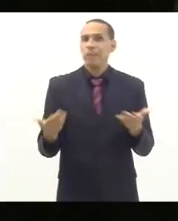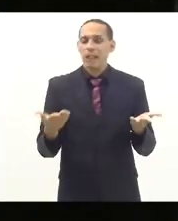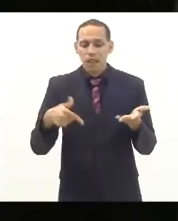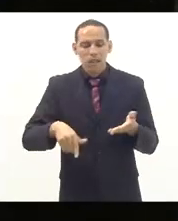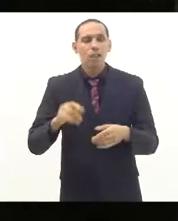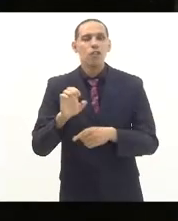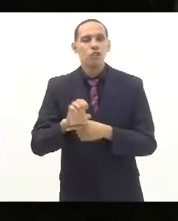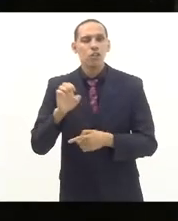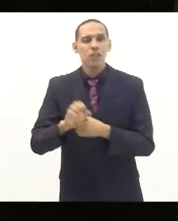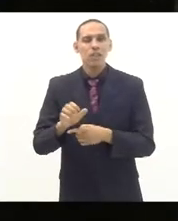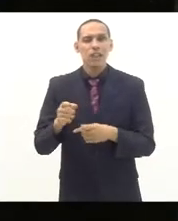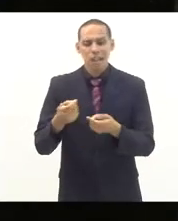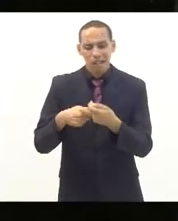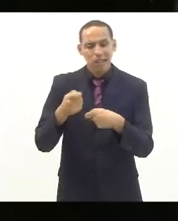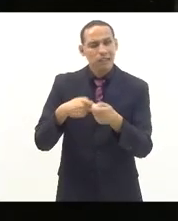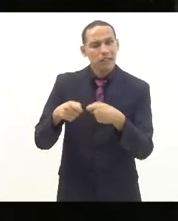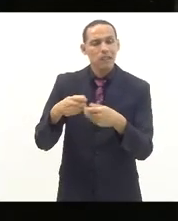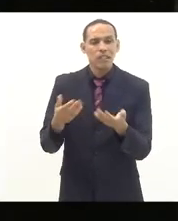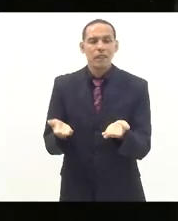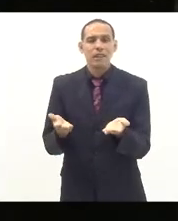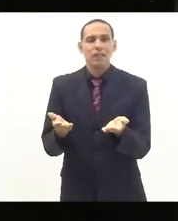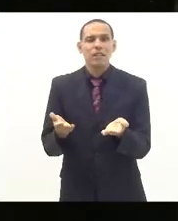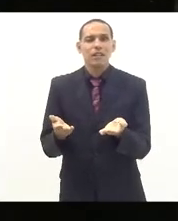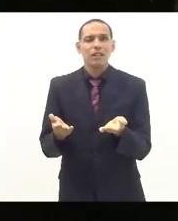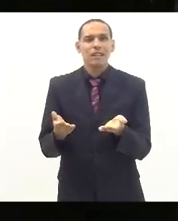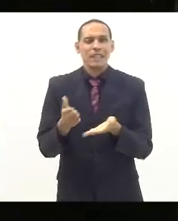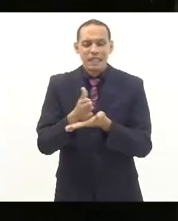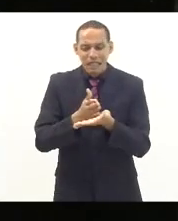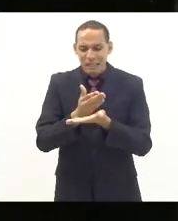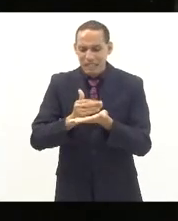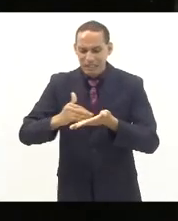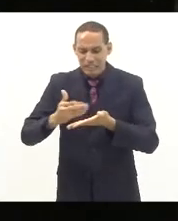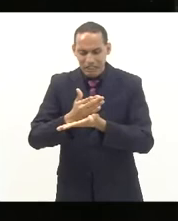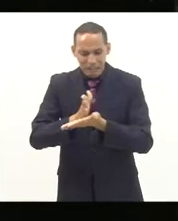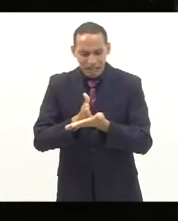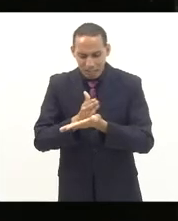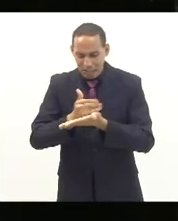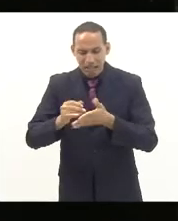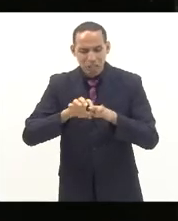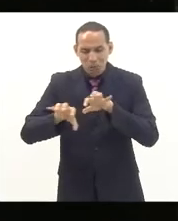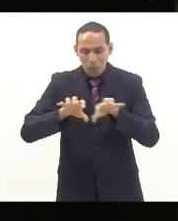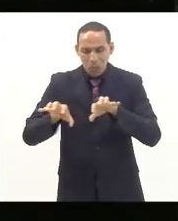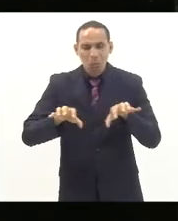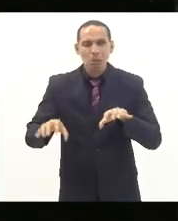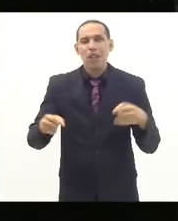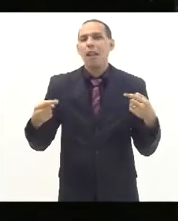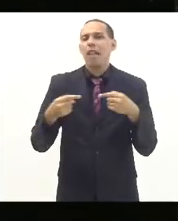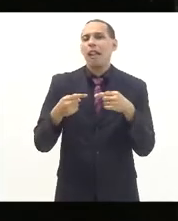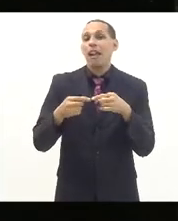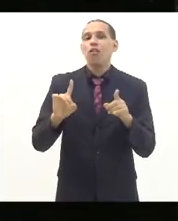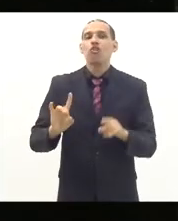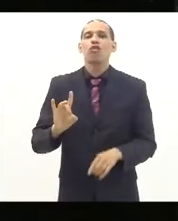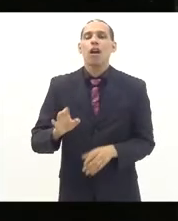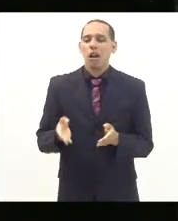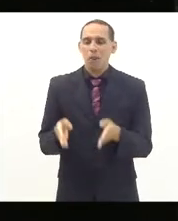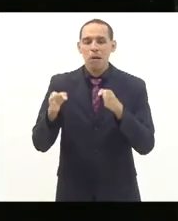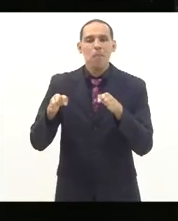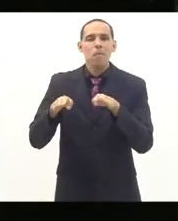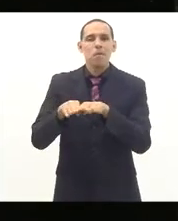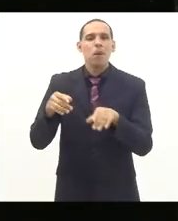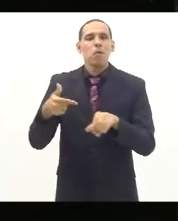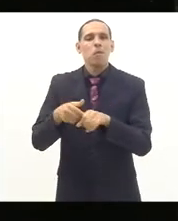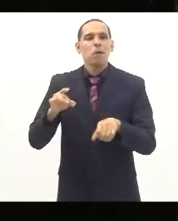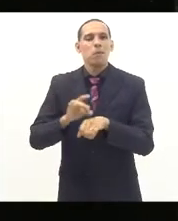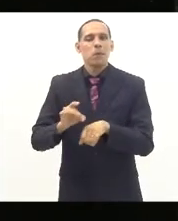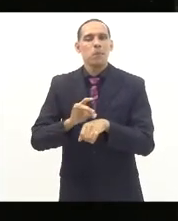estado cuja economia está a sedimentar de pautada na questão do Barril do petróleo do petróleo